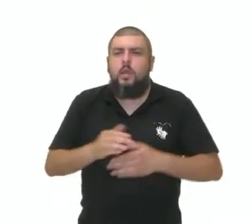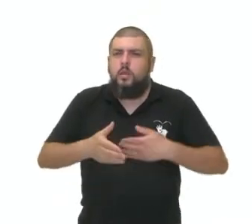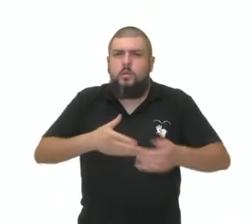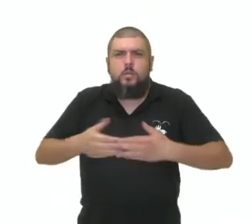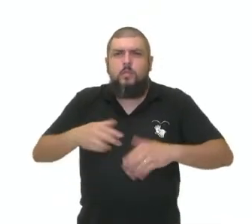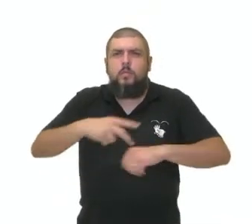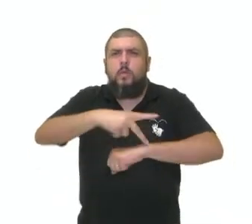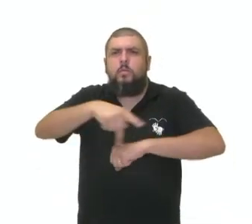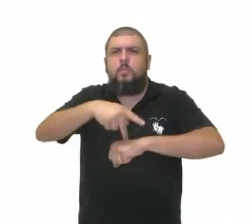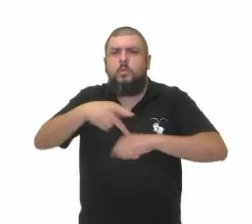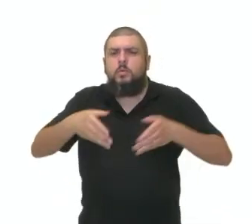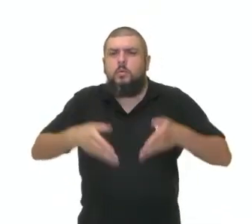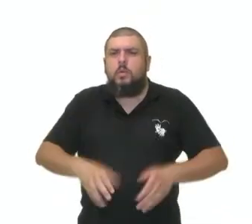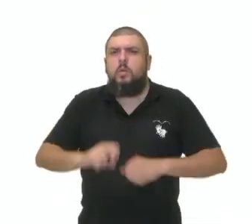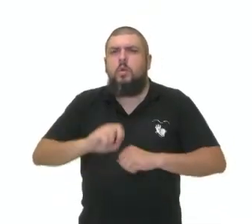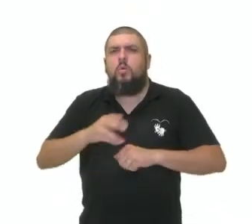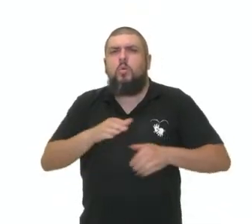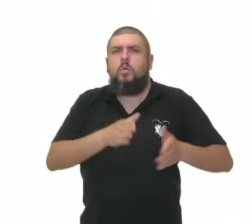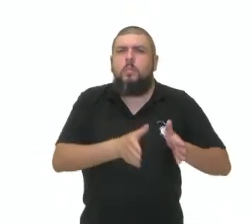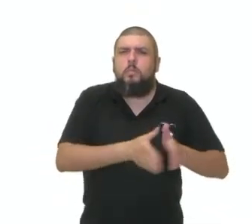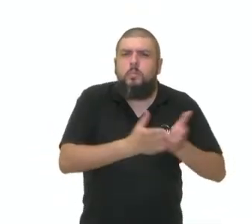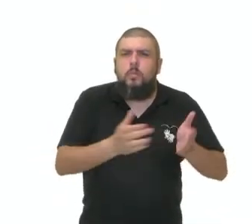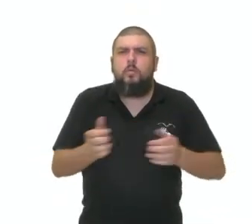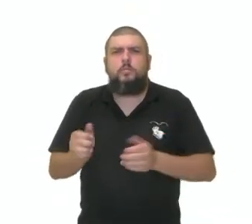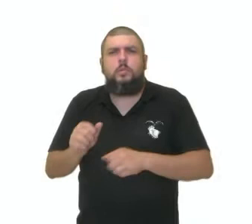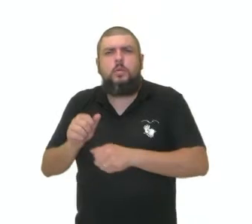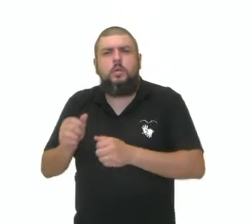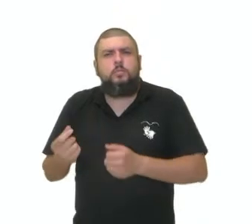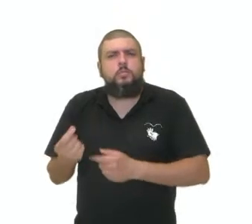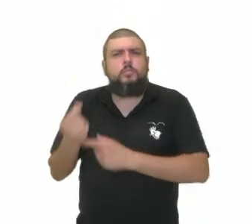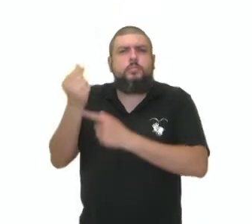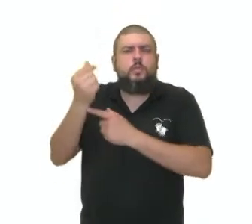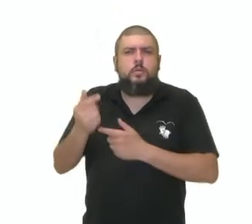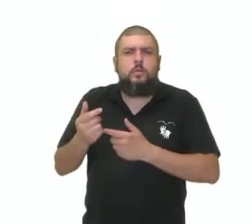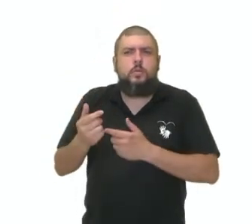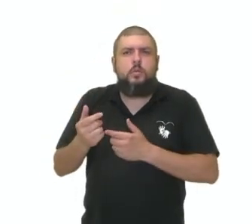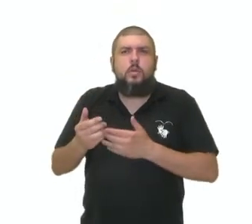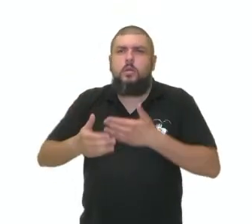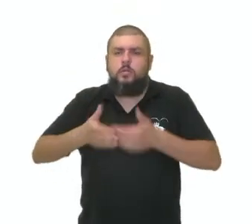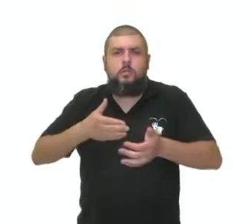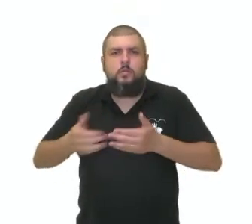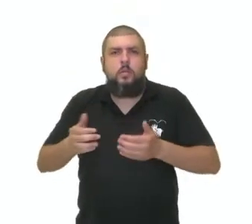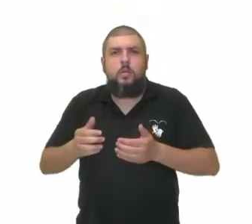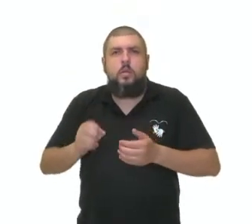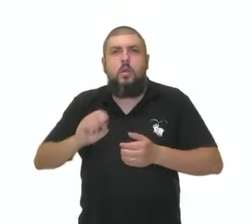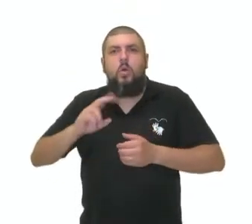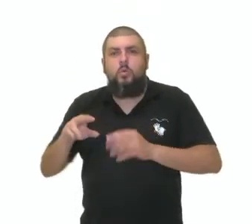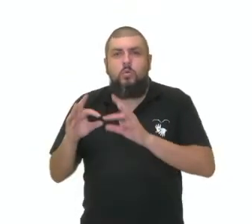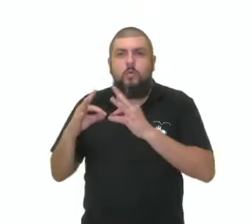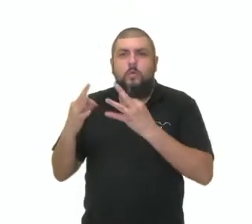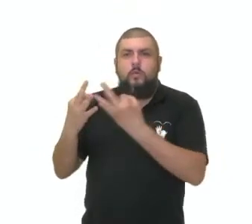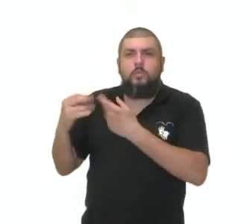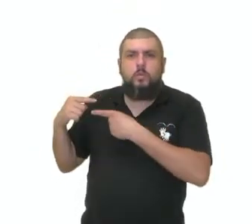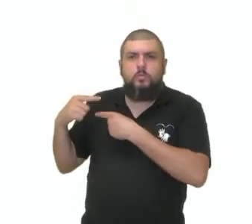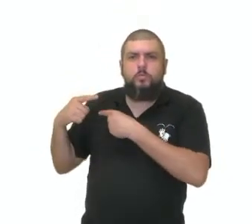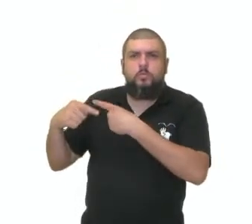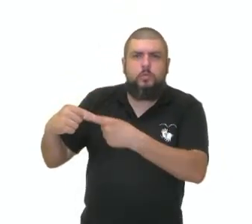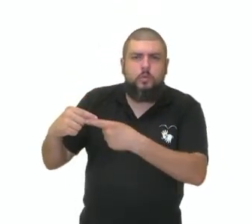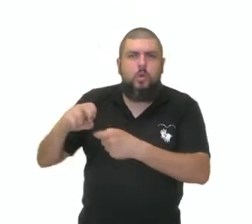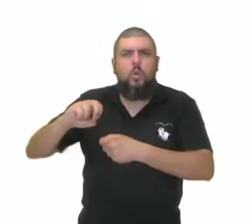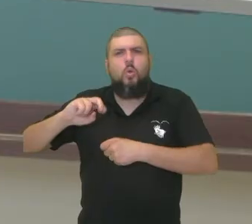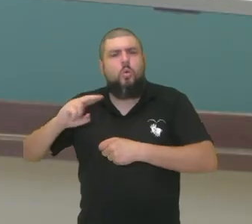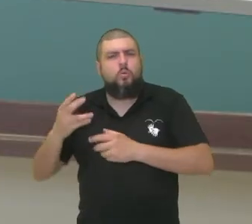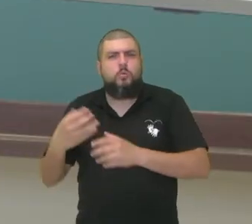nacionalidade ou classe social, sejam quais forem as suas posses ou sua procedência familiar ou outros status